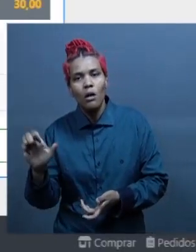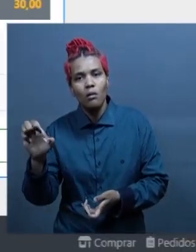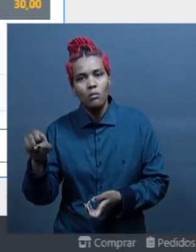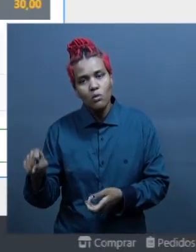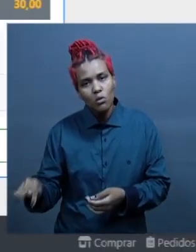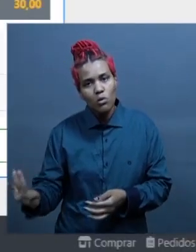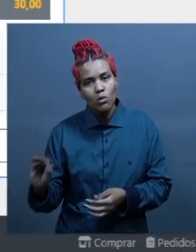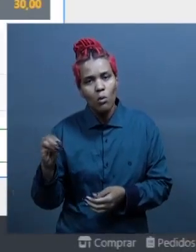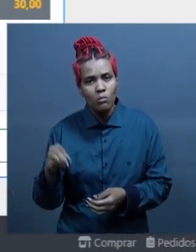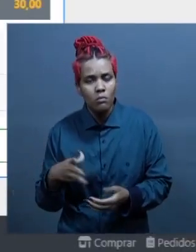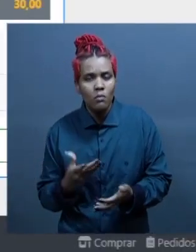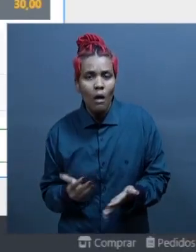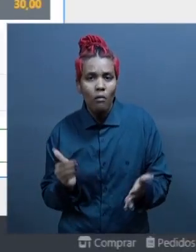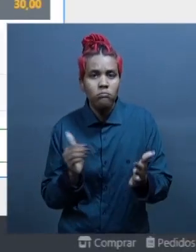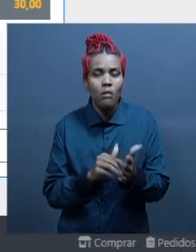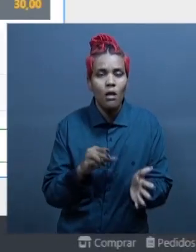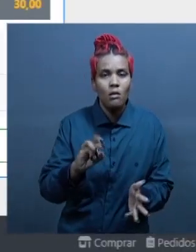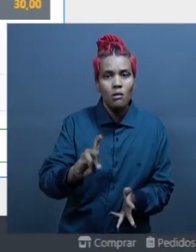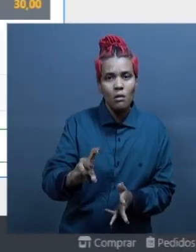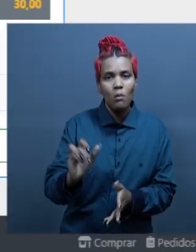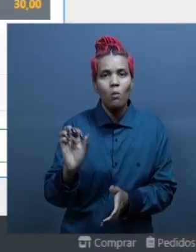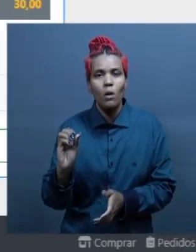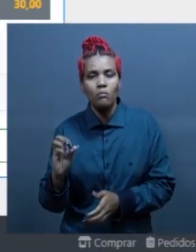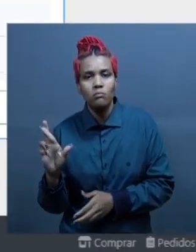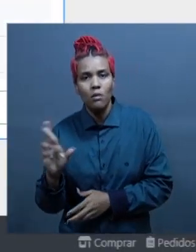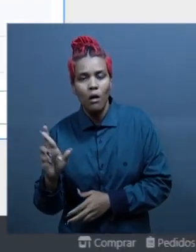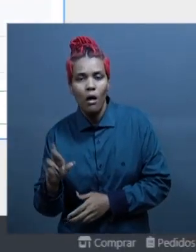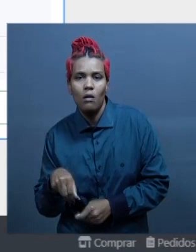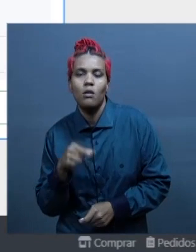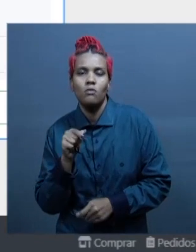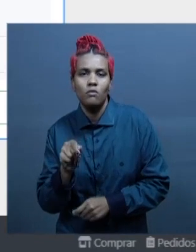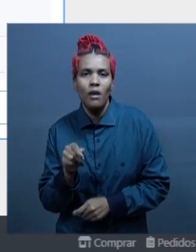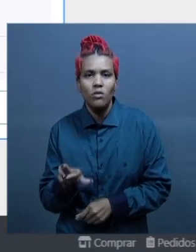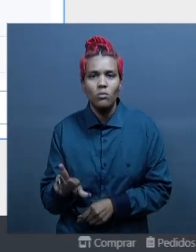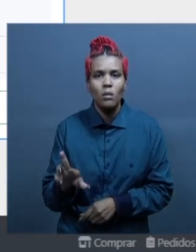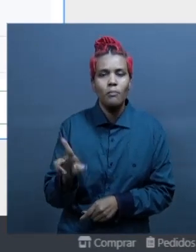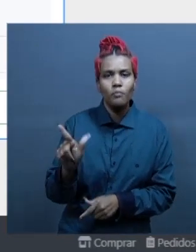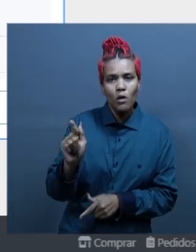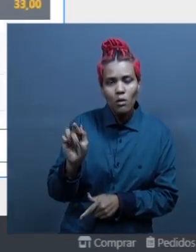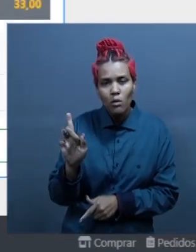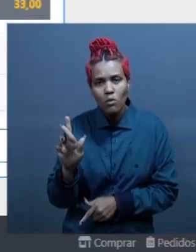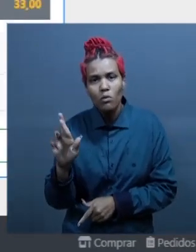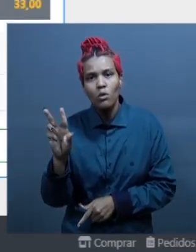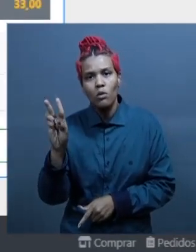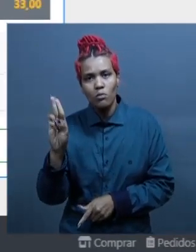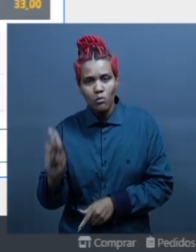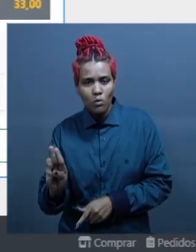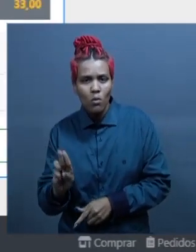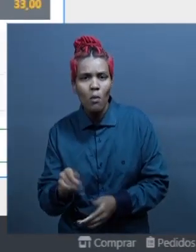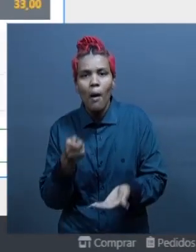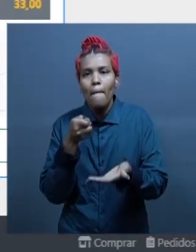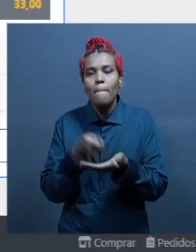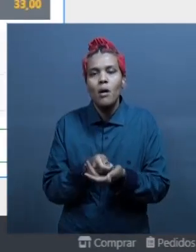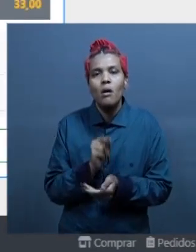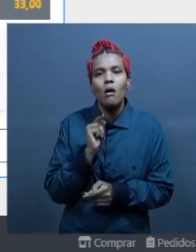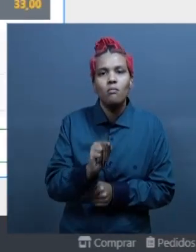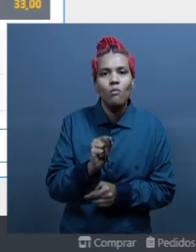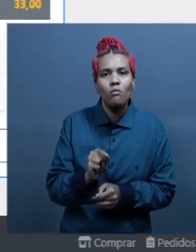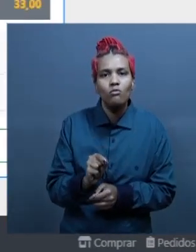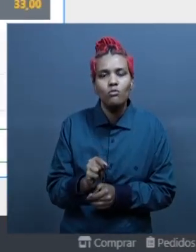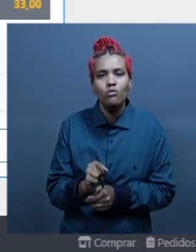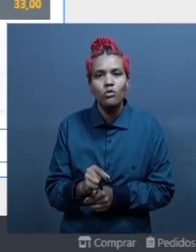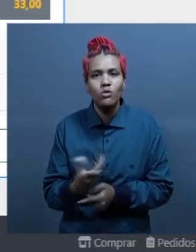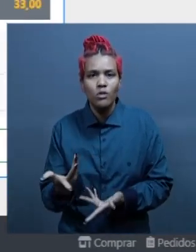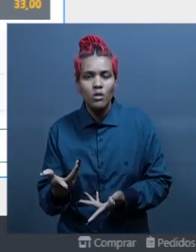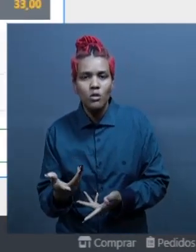for de até 50 reais será emitida uma guia de recolhimento simples pagável apenas no banco do brasil para